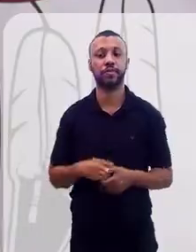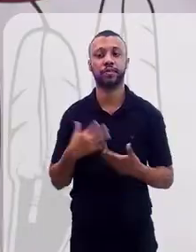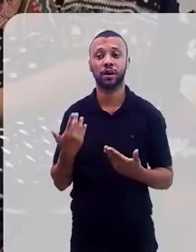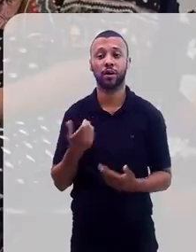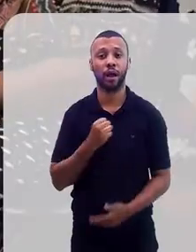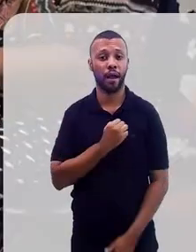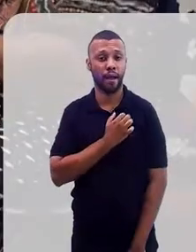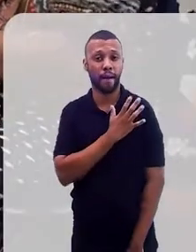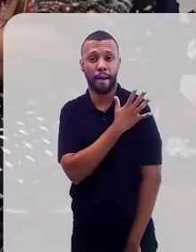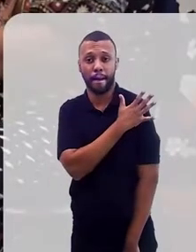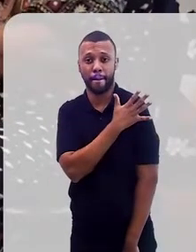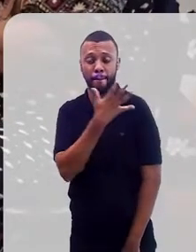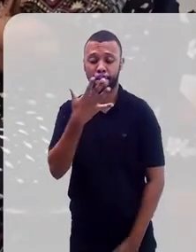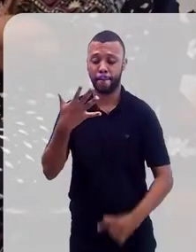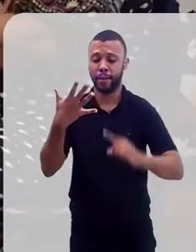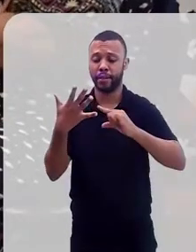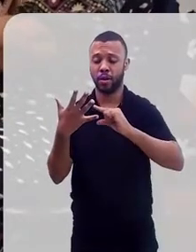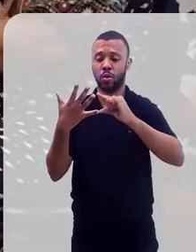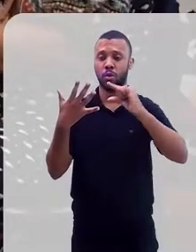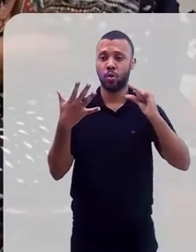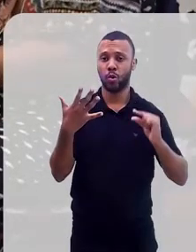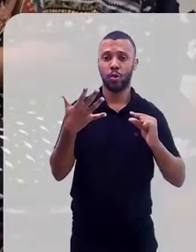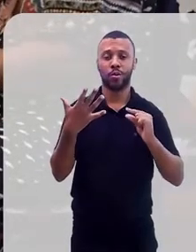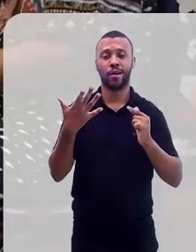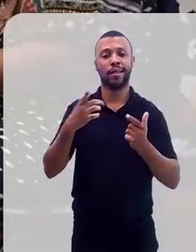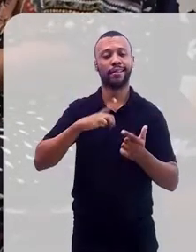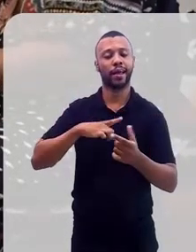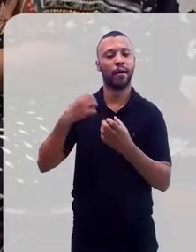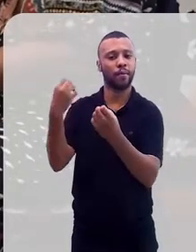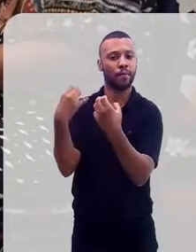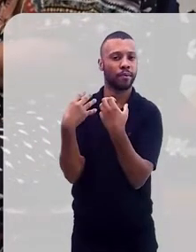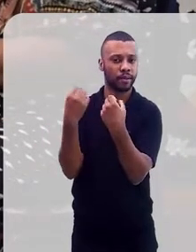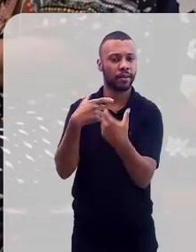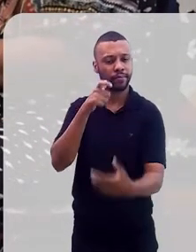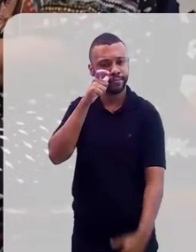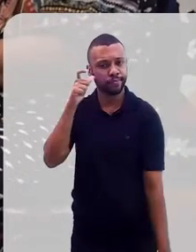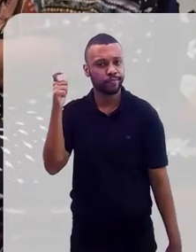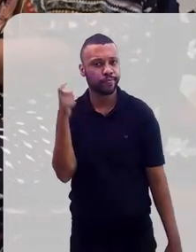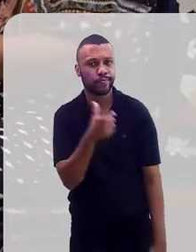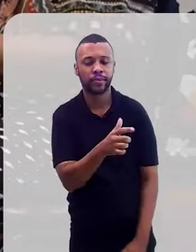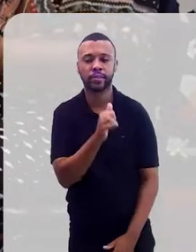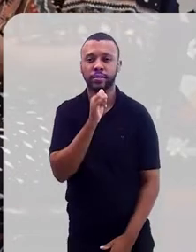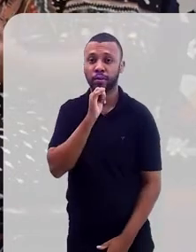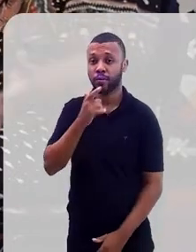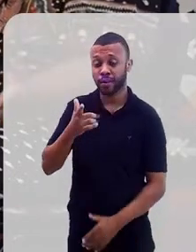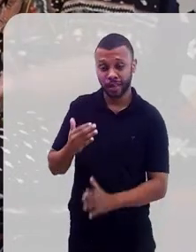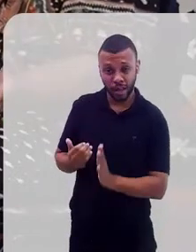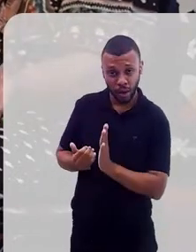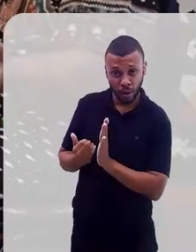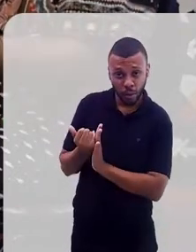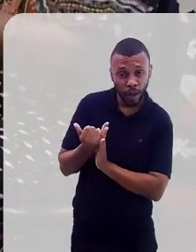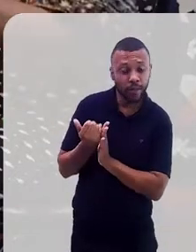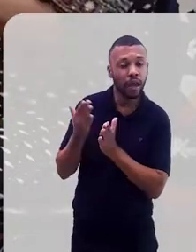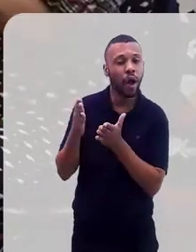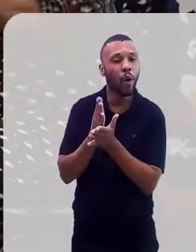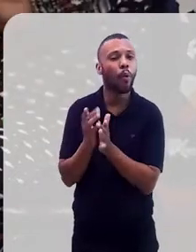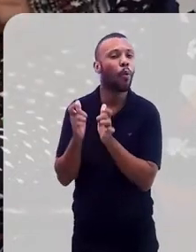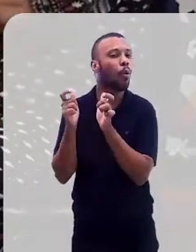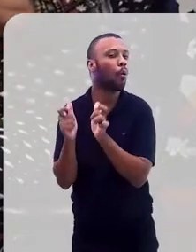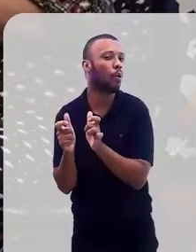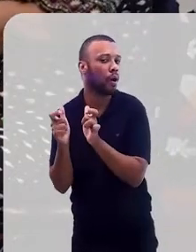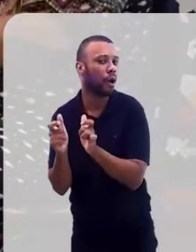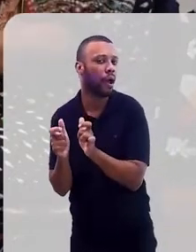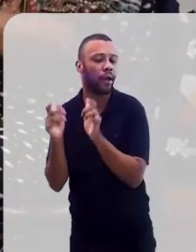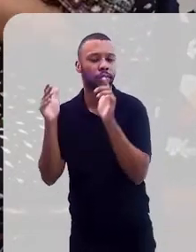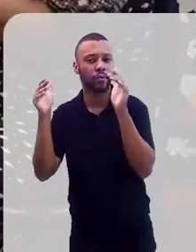invisível. Então, a pena, ela tem um ensinamento muito interessante, que é... Você veio de algum lugar, você